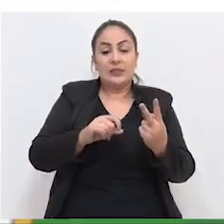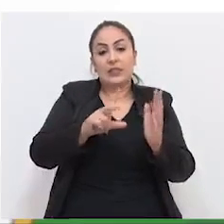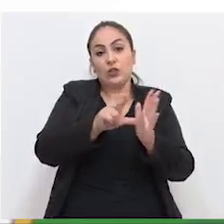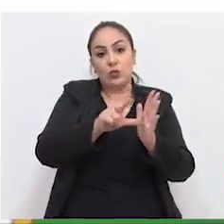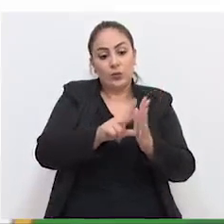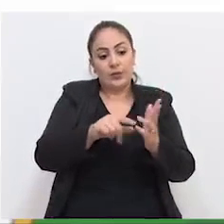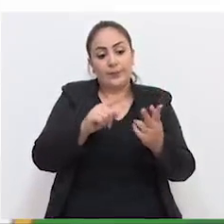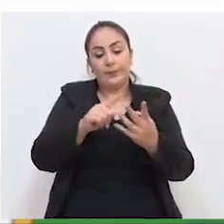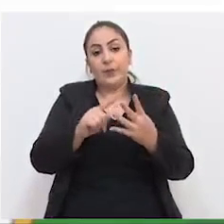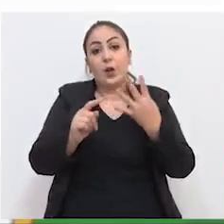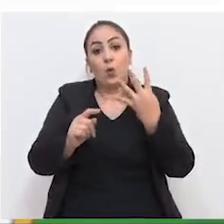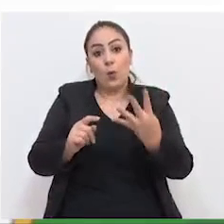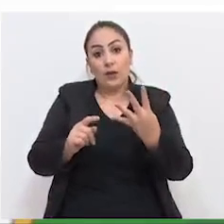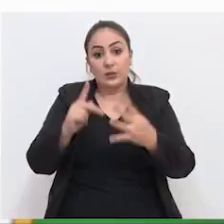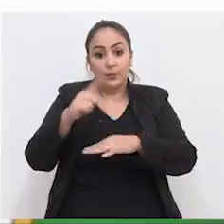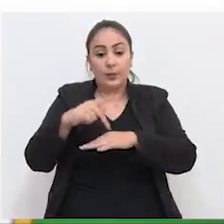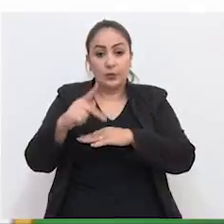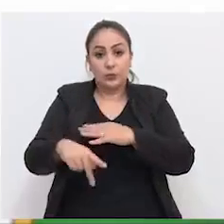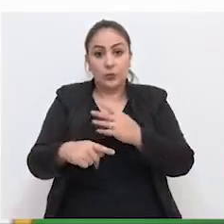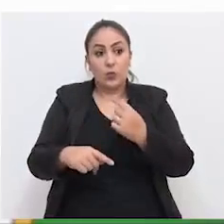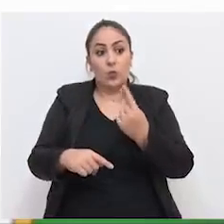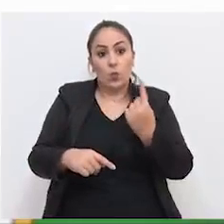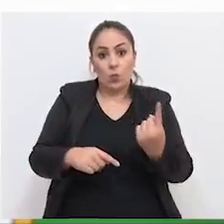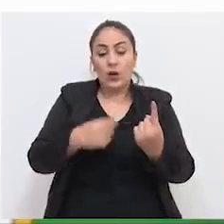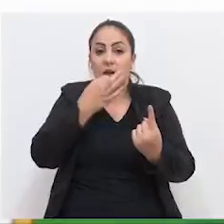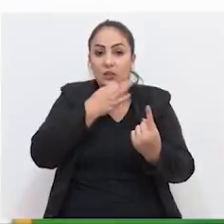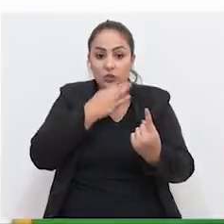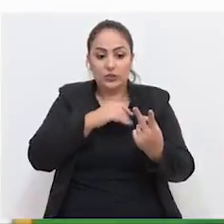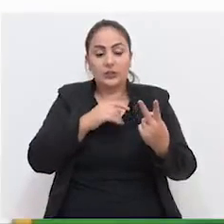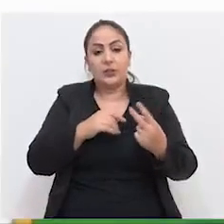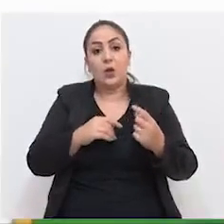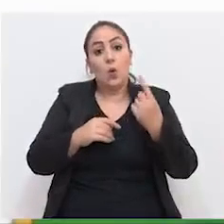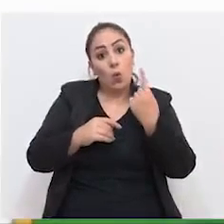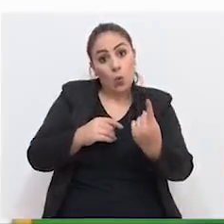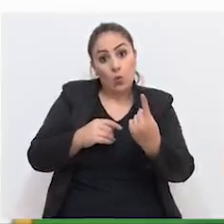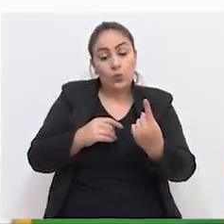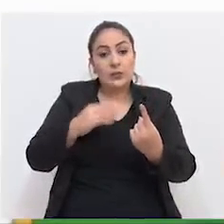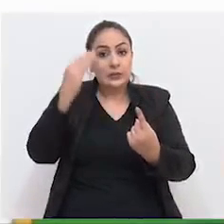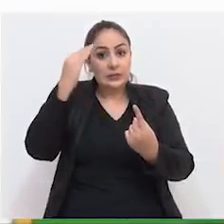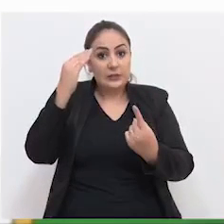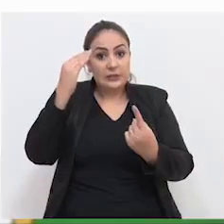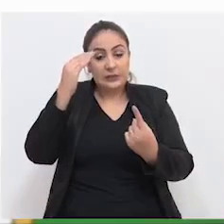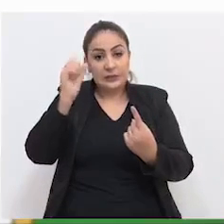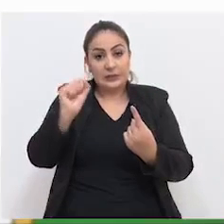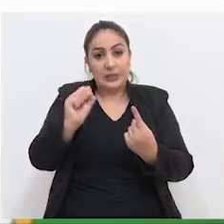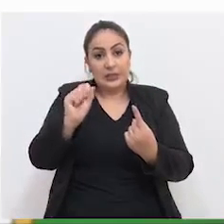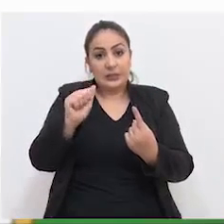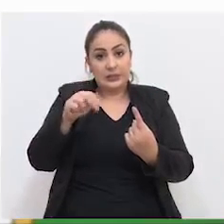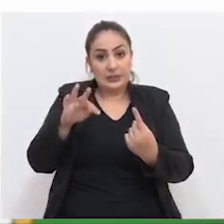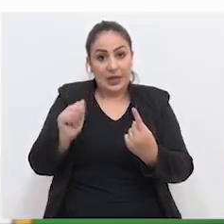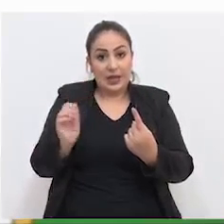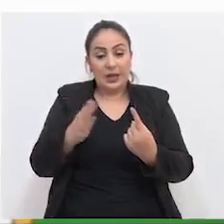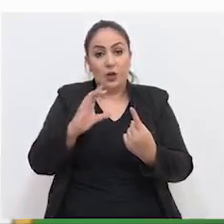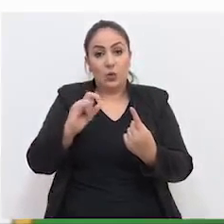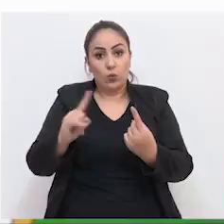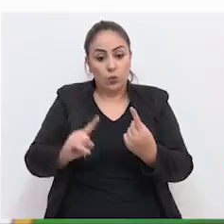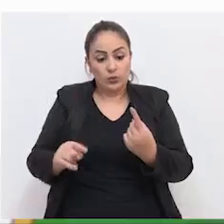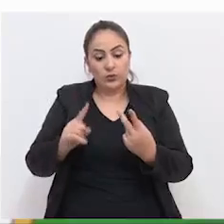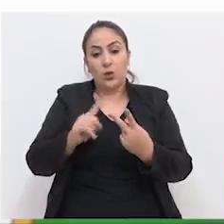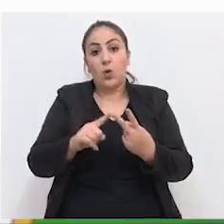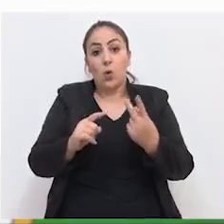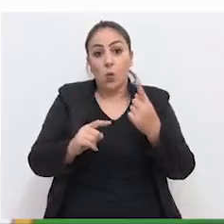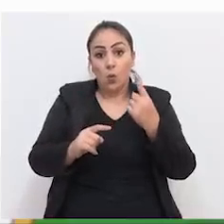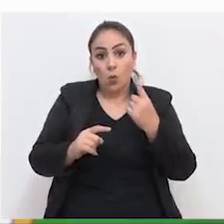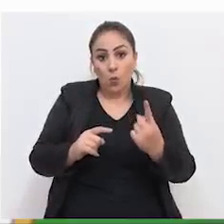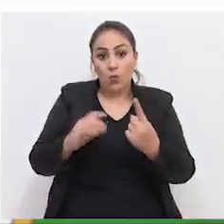Ijuí, 4 em Passo Fundo, 1 em Caxias, 1 em Santa Cruz do Sul, 1 em Porto Alegre e 1 em Pelotas. Então,